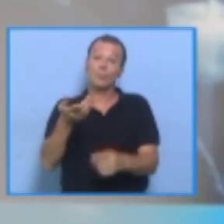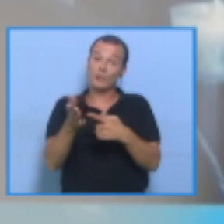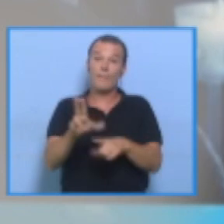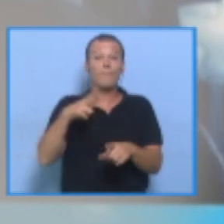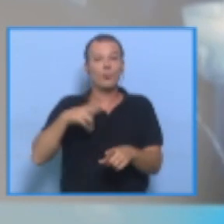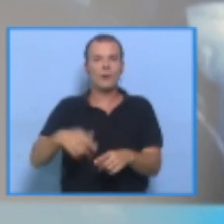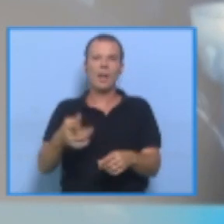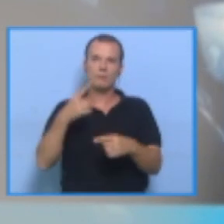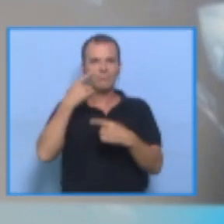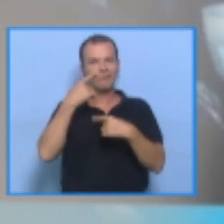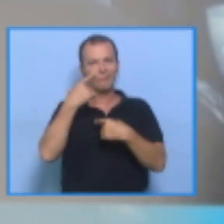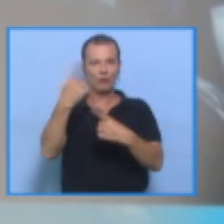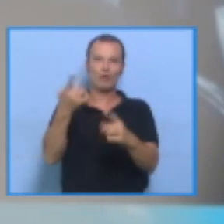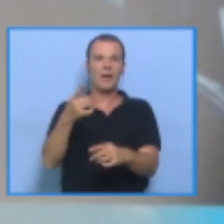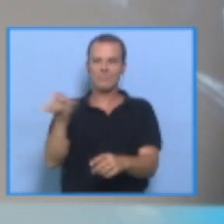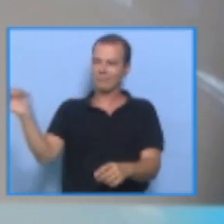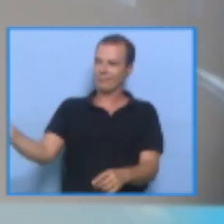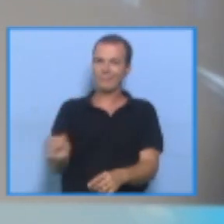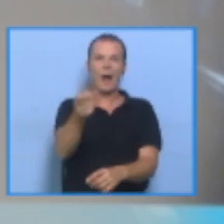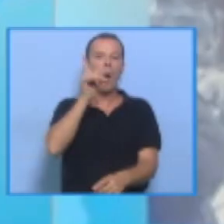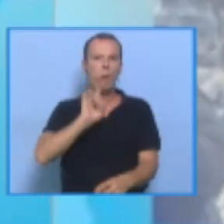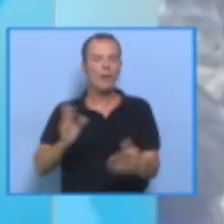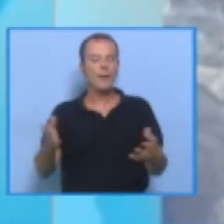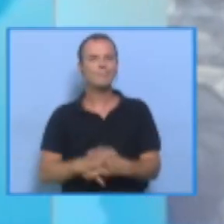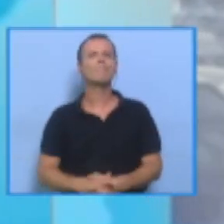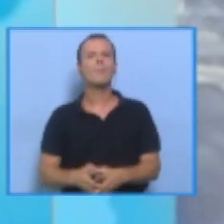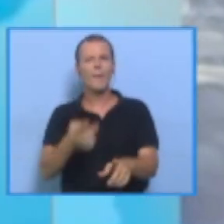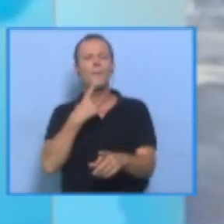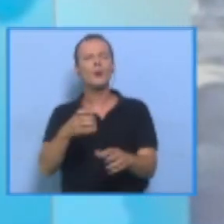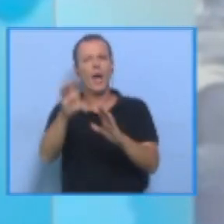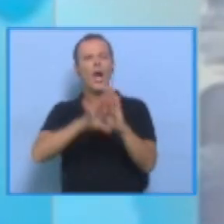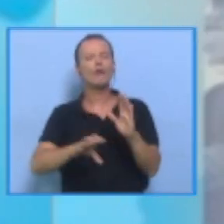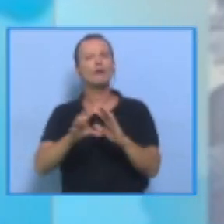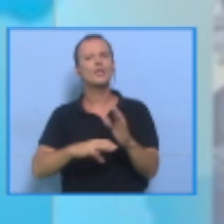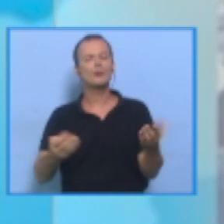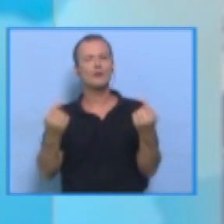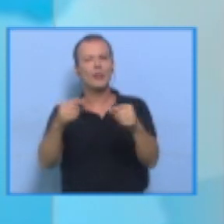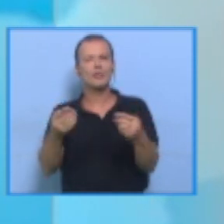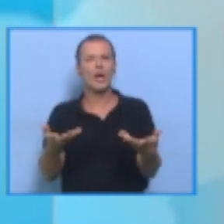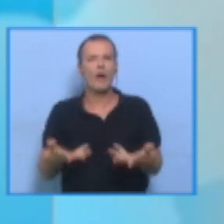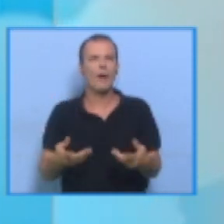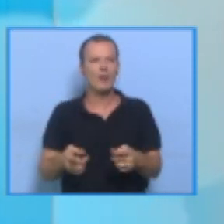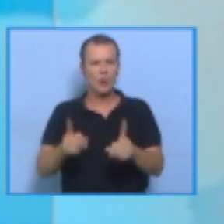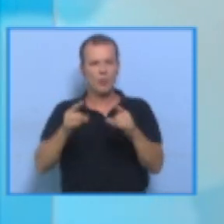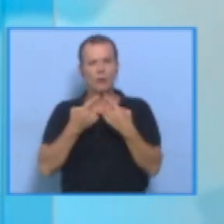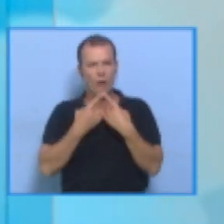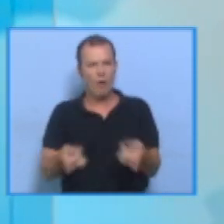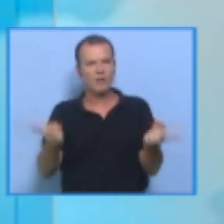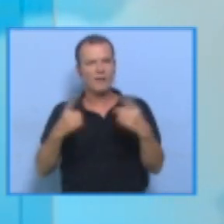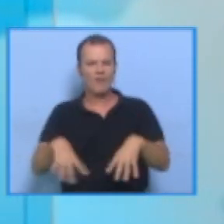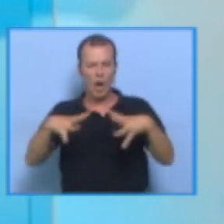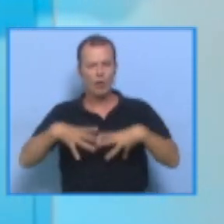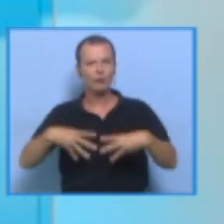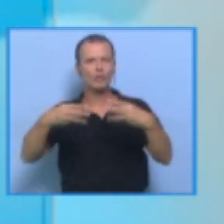é? Exatamente. E tem mulheres super competentes. Mas há condições para este momento também relançar um bocadinho o